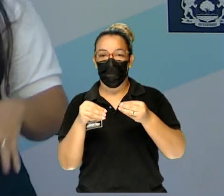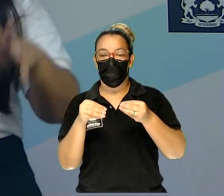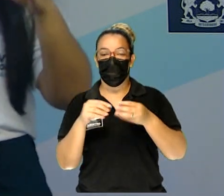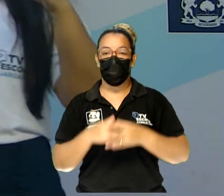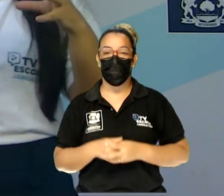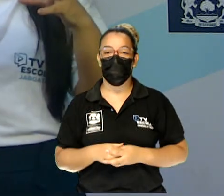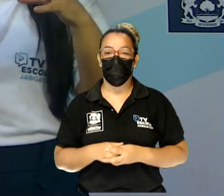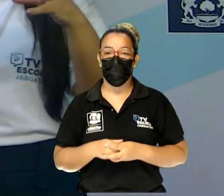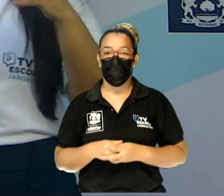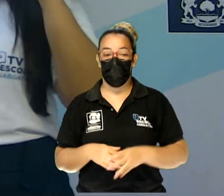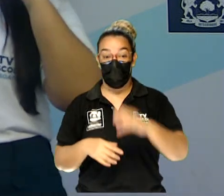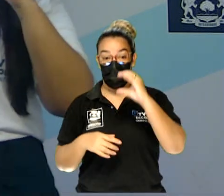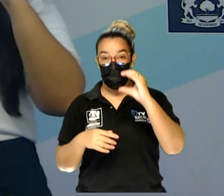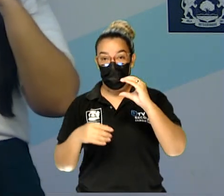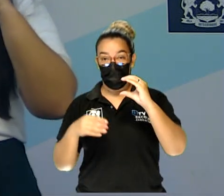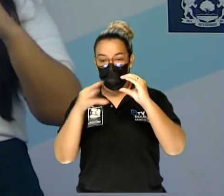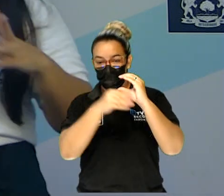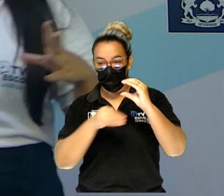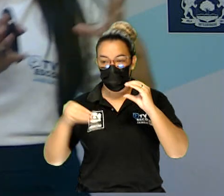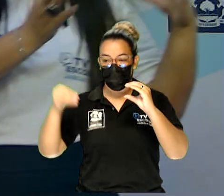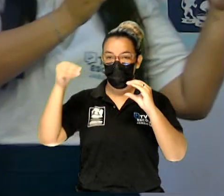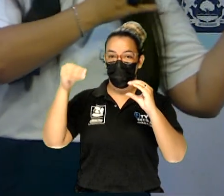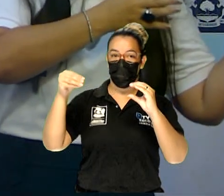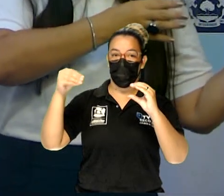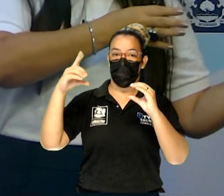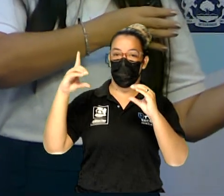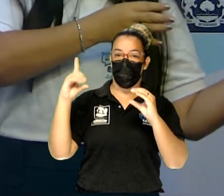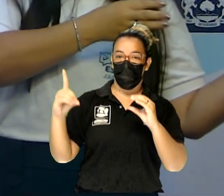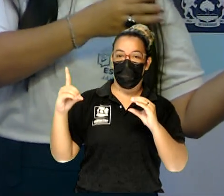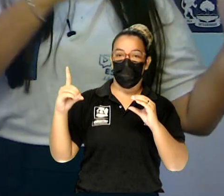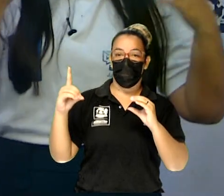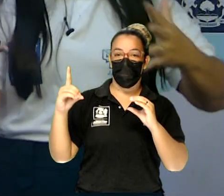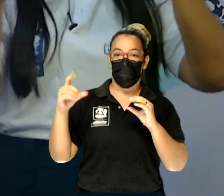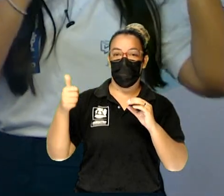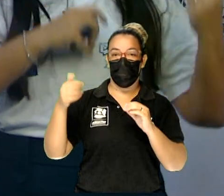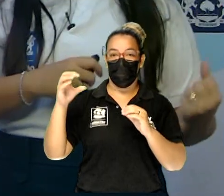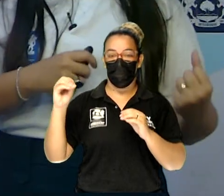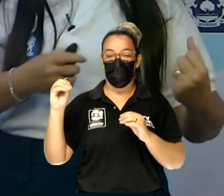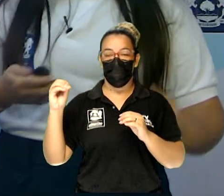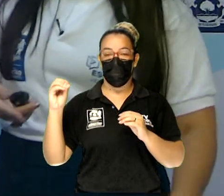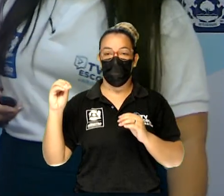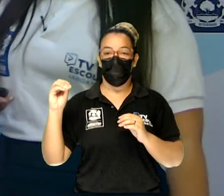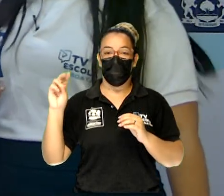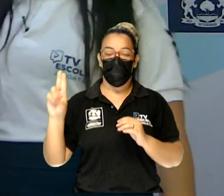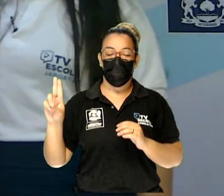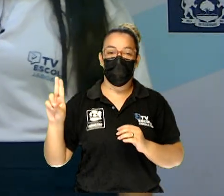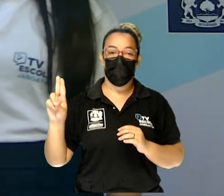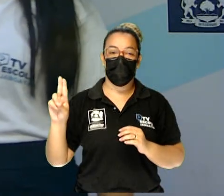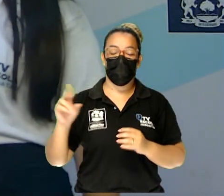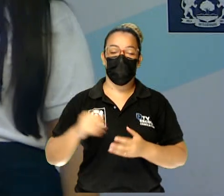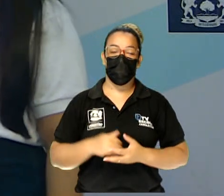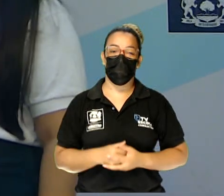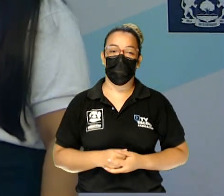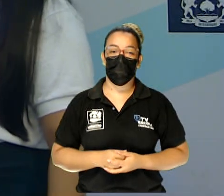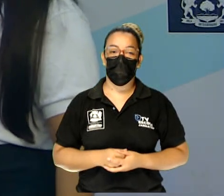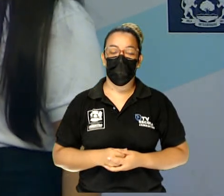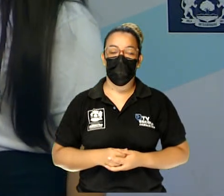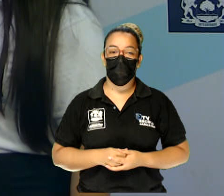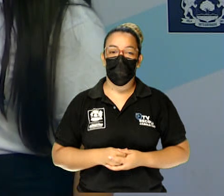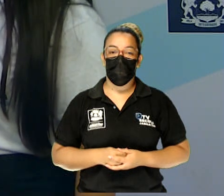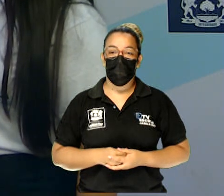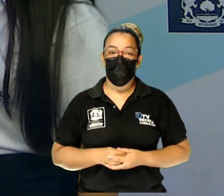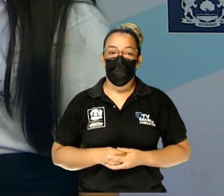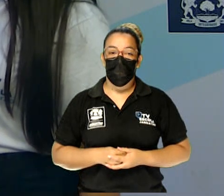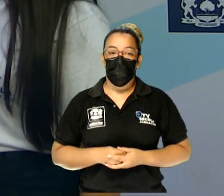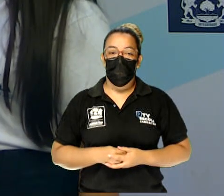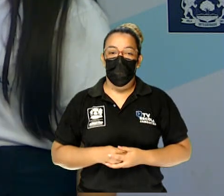centena. Uma centena, lembram? É igual a 10 unidades. Então, vou desagrupar. Vamos lá?